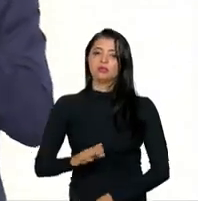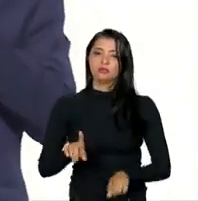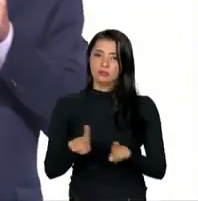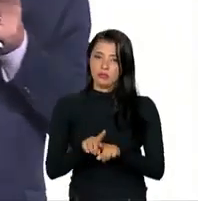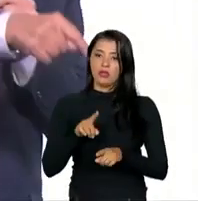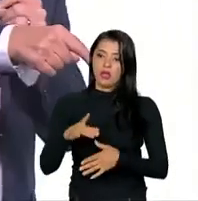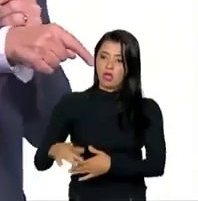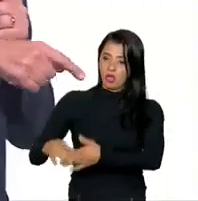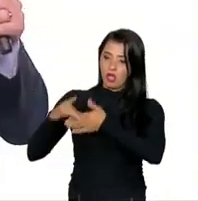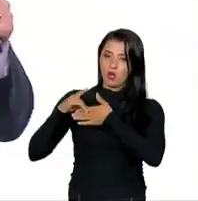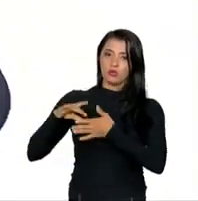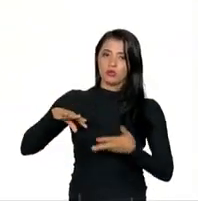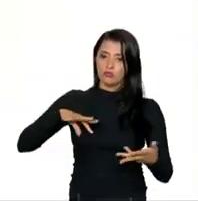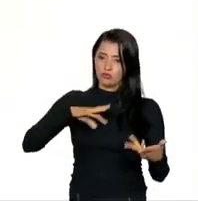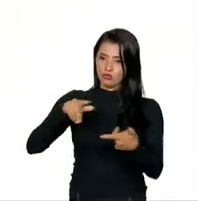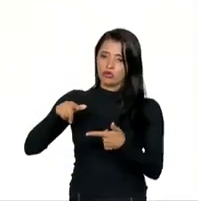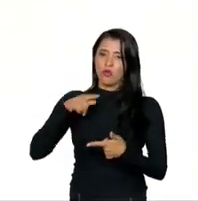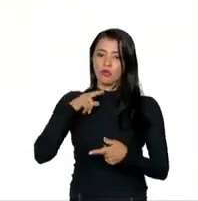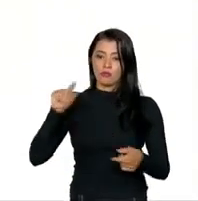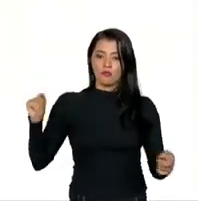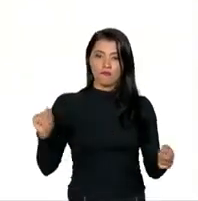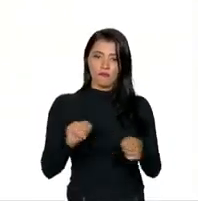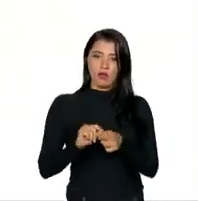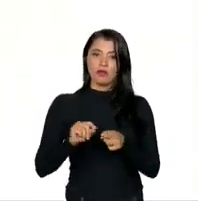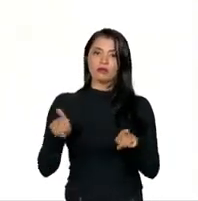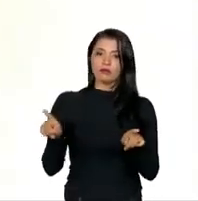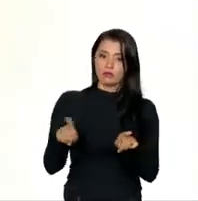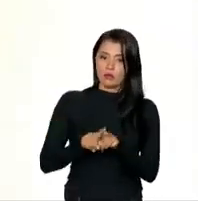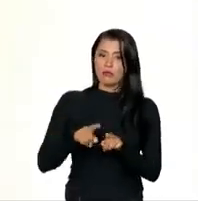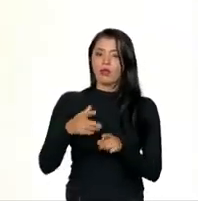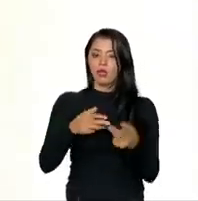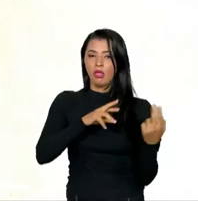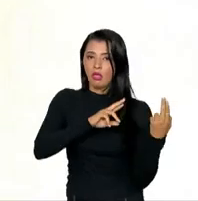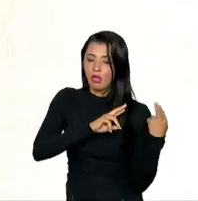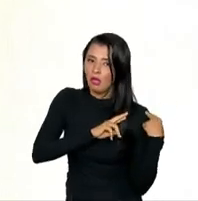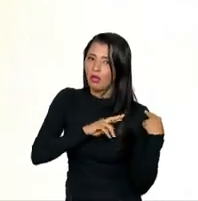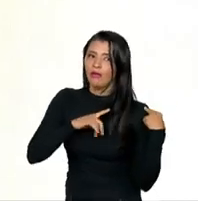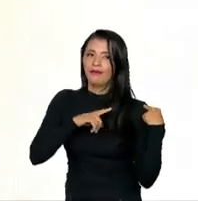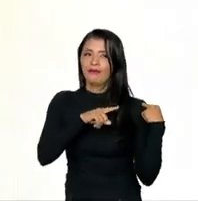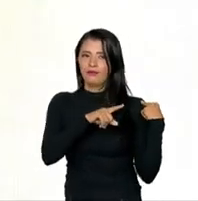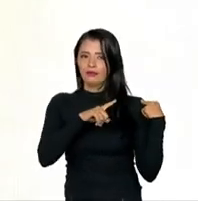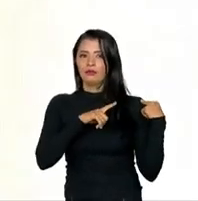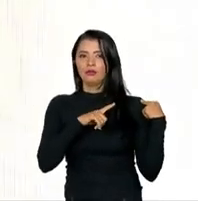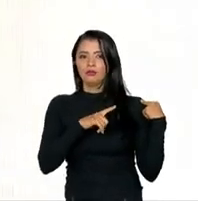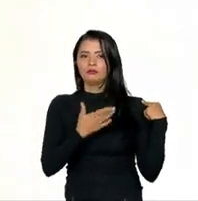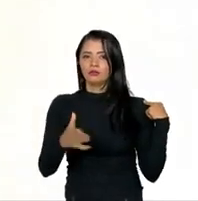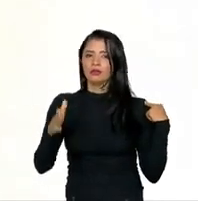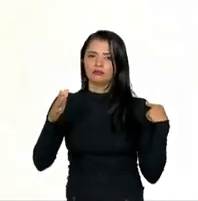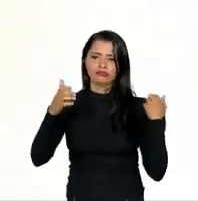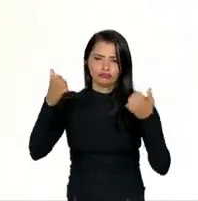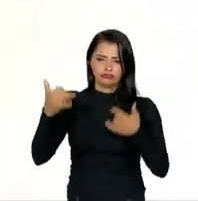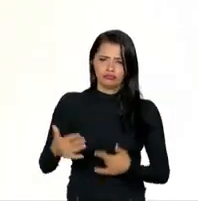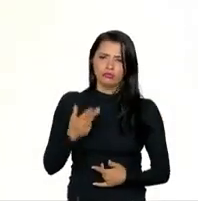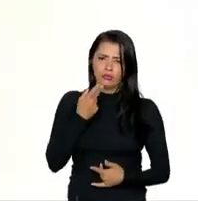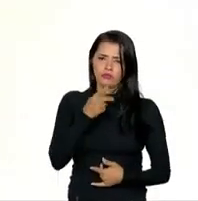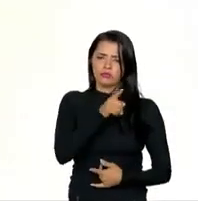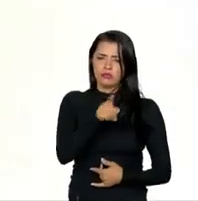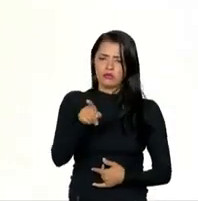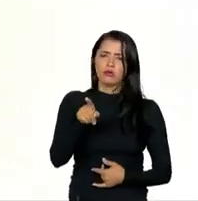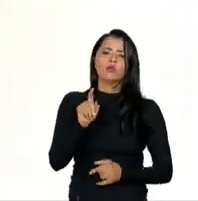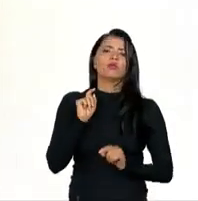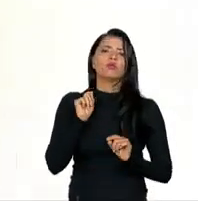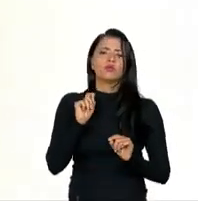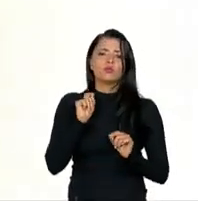líder mundial que, ao fazer isso, chama para si também uma grande responsabilidade. Eu quero, com essas palavras, dizer a vocês